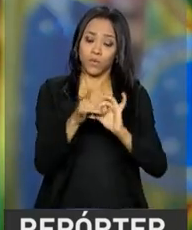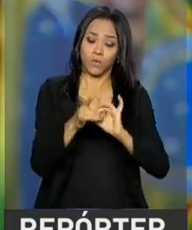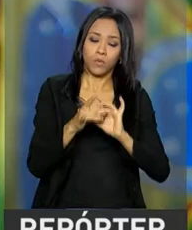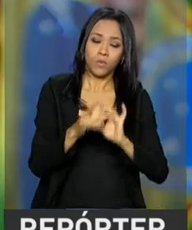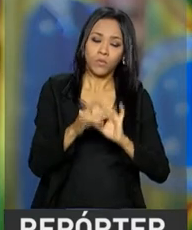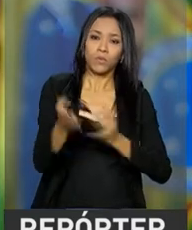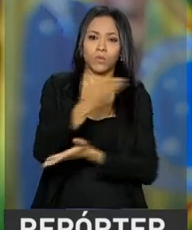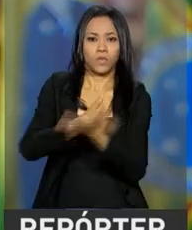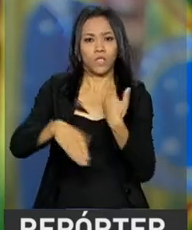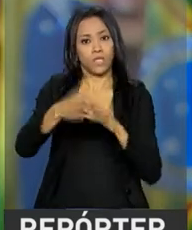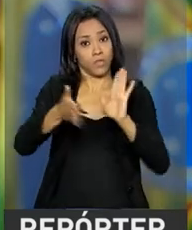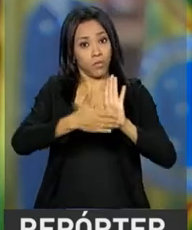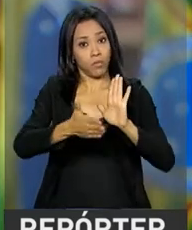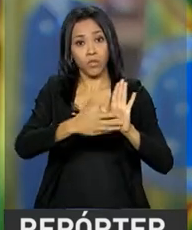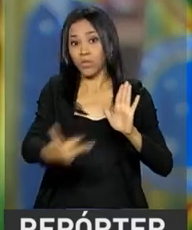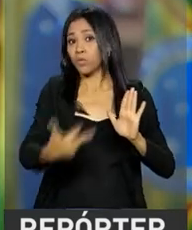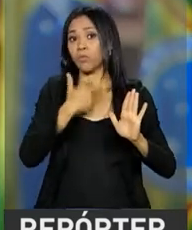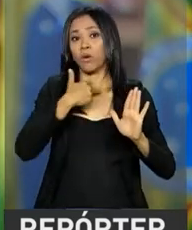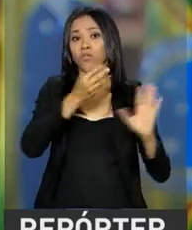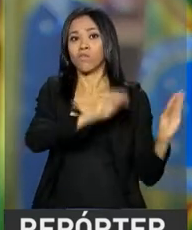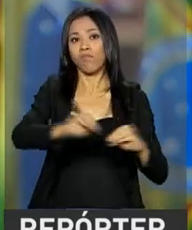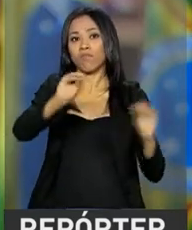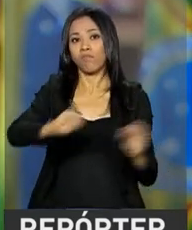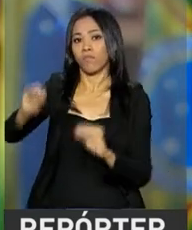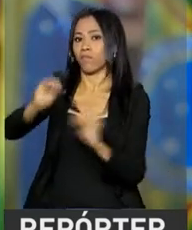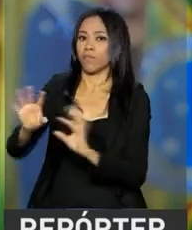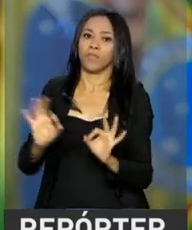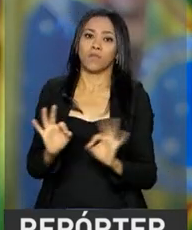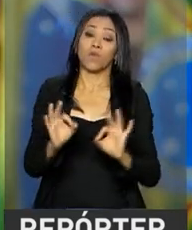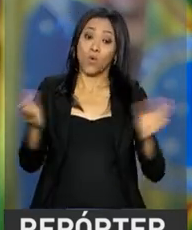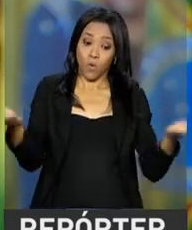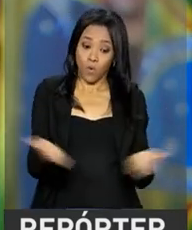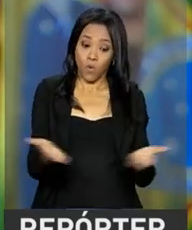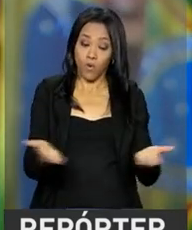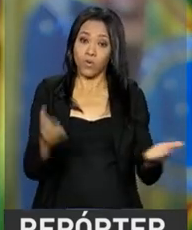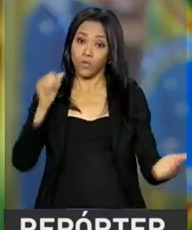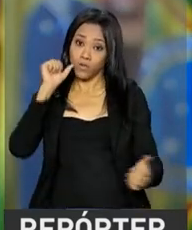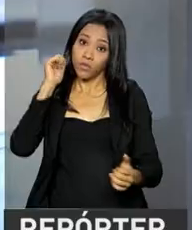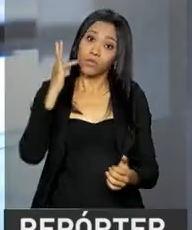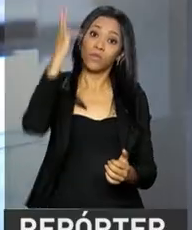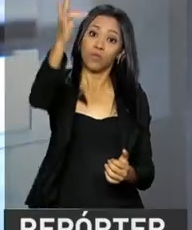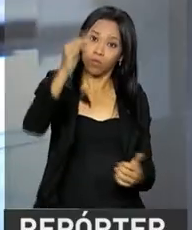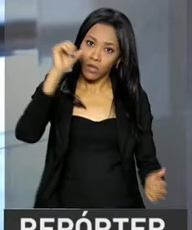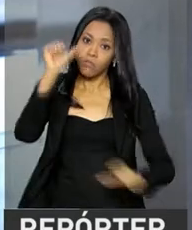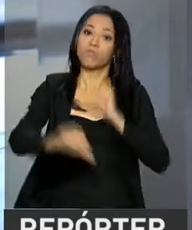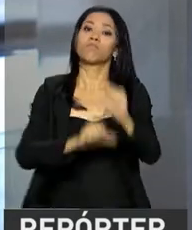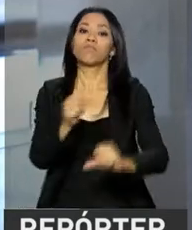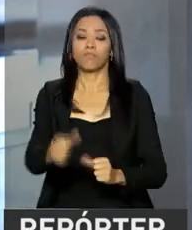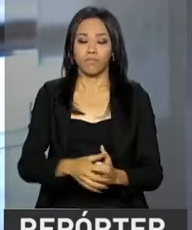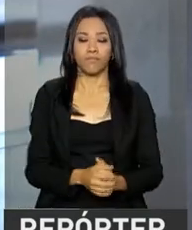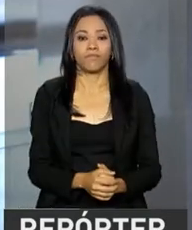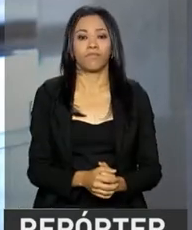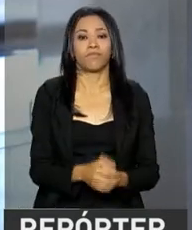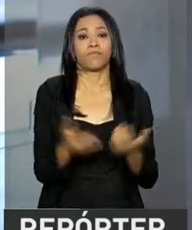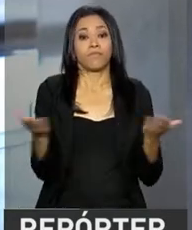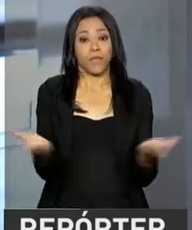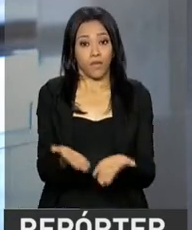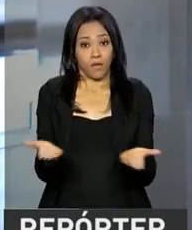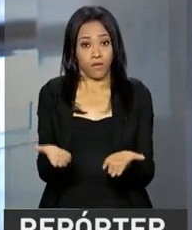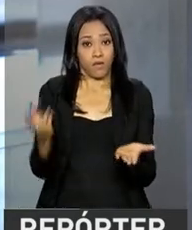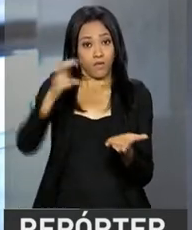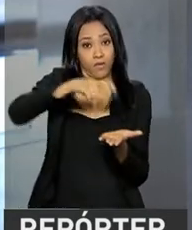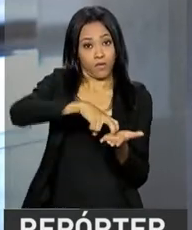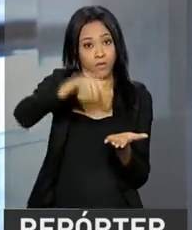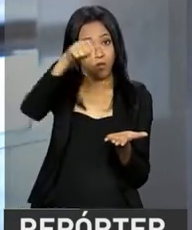inadiáveis para transformar o presente eo futuro do brasil e agora pela manhã